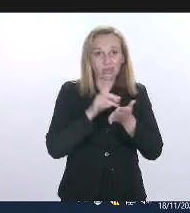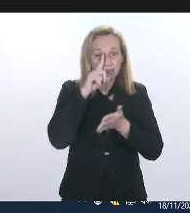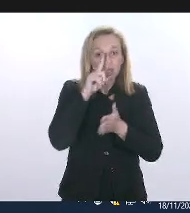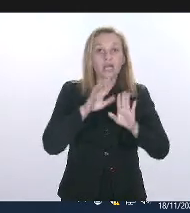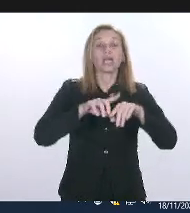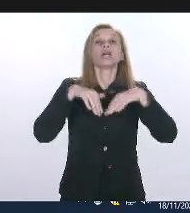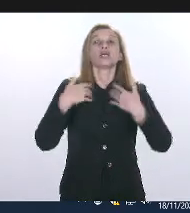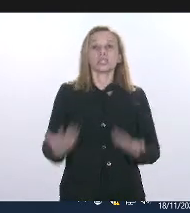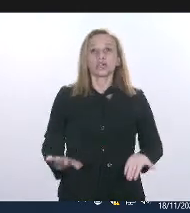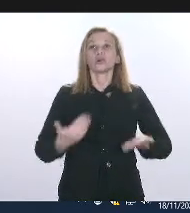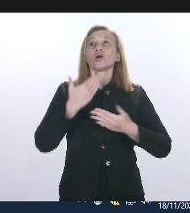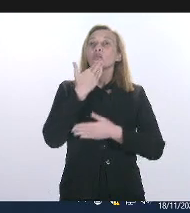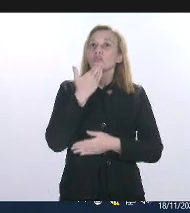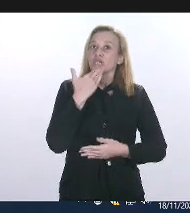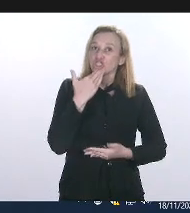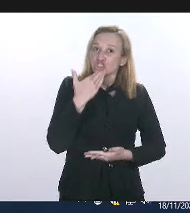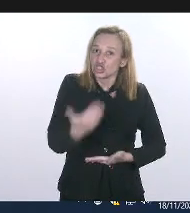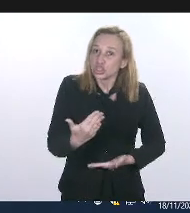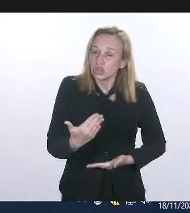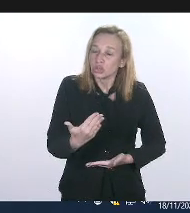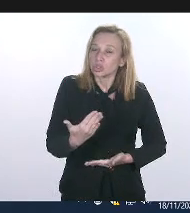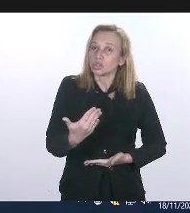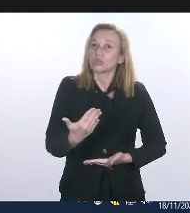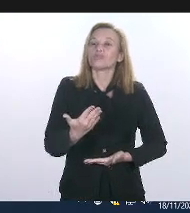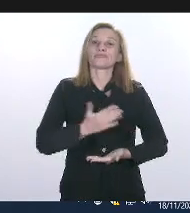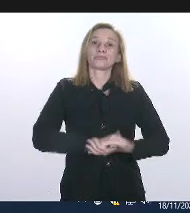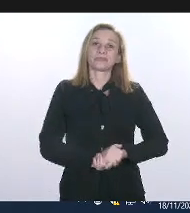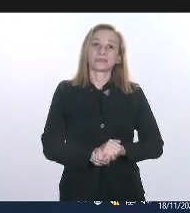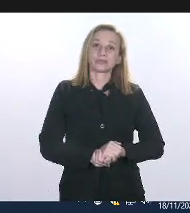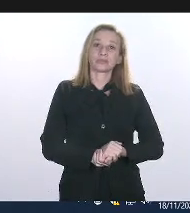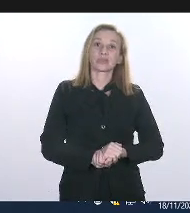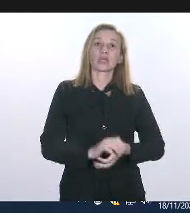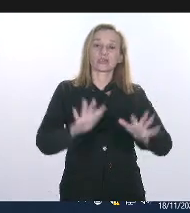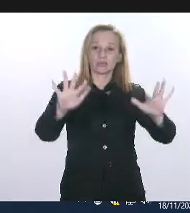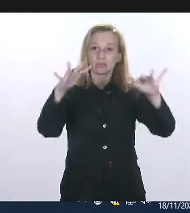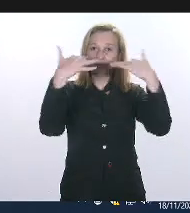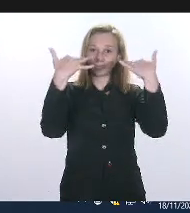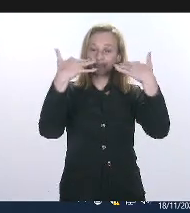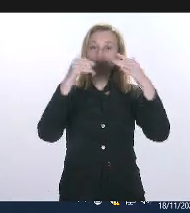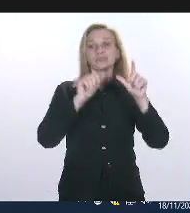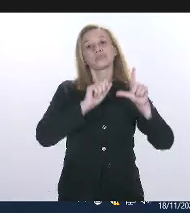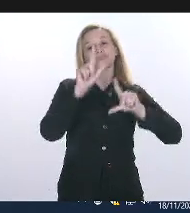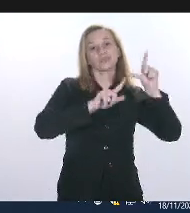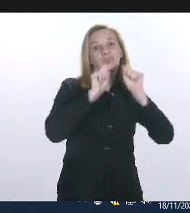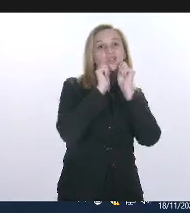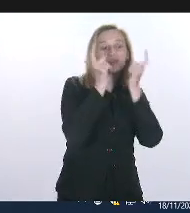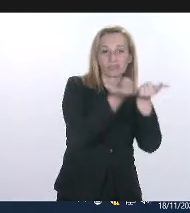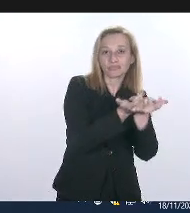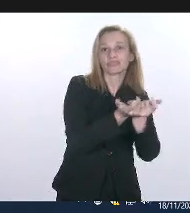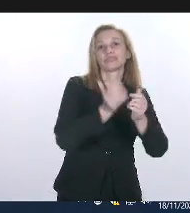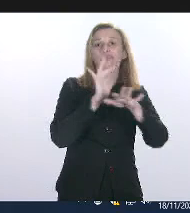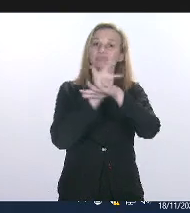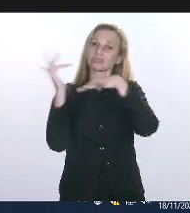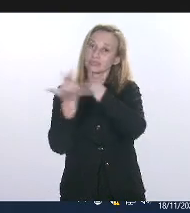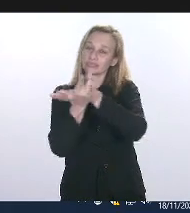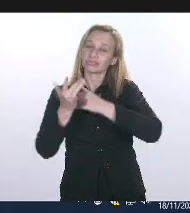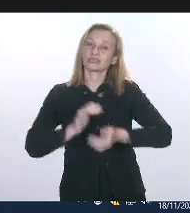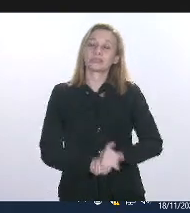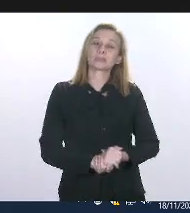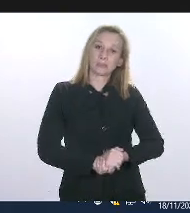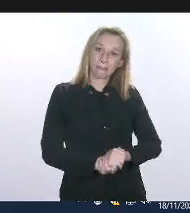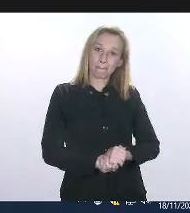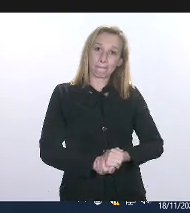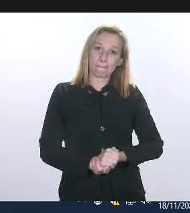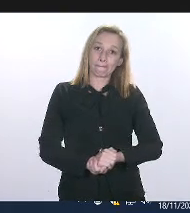Então, o meu pedido encarecido, no fundo, hoje aqui, é para quem está nos assistindo pela TV Alerj, quem está nos assistindo pelas mídias